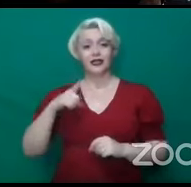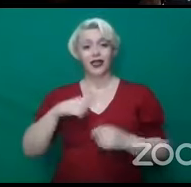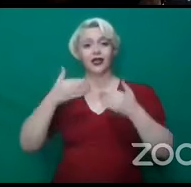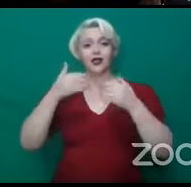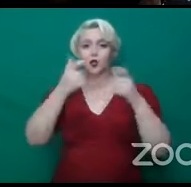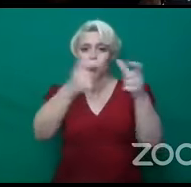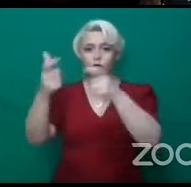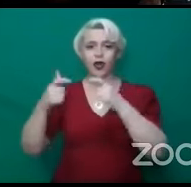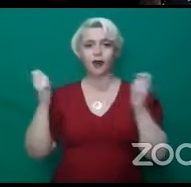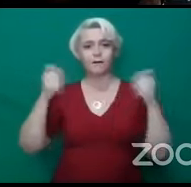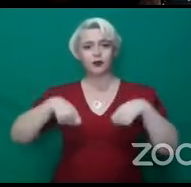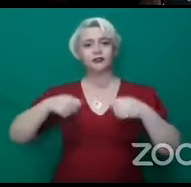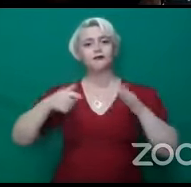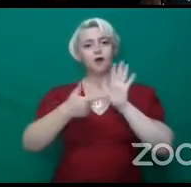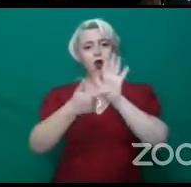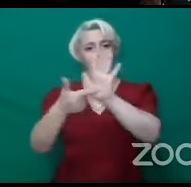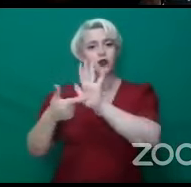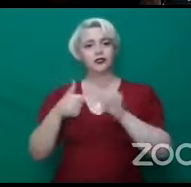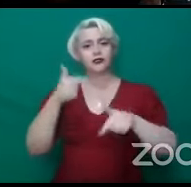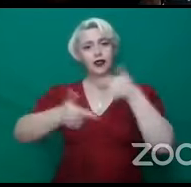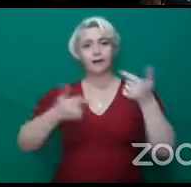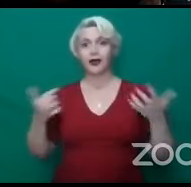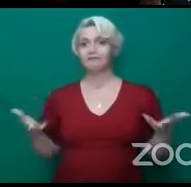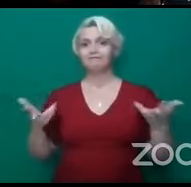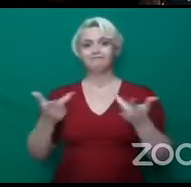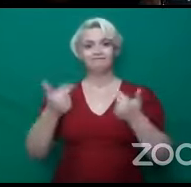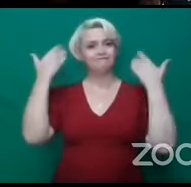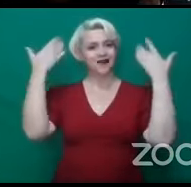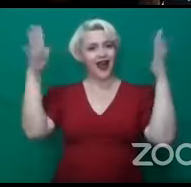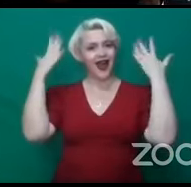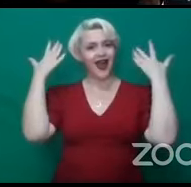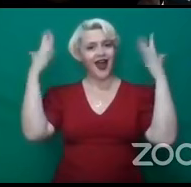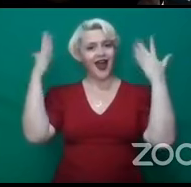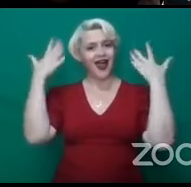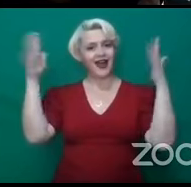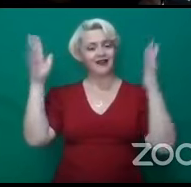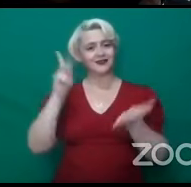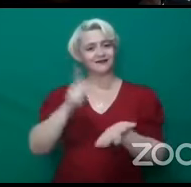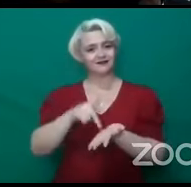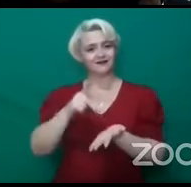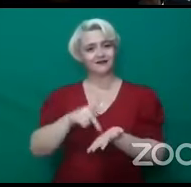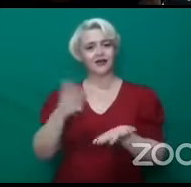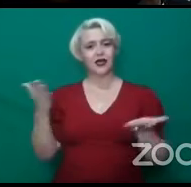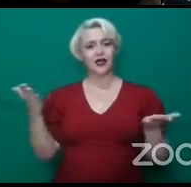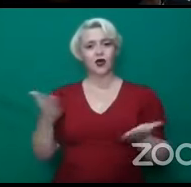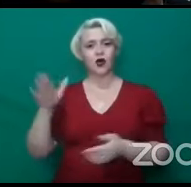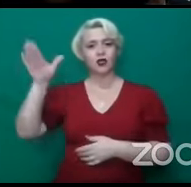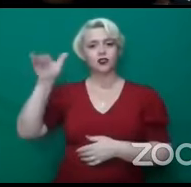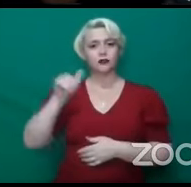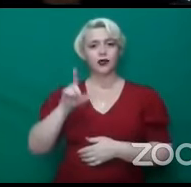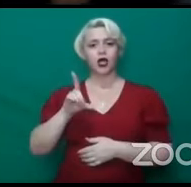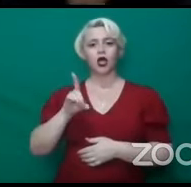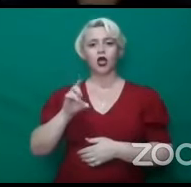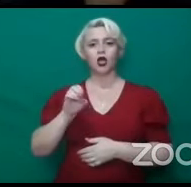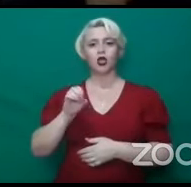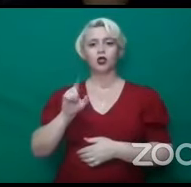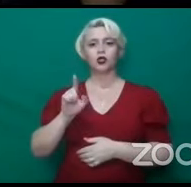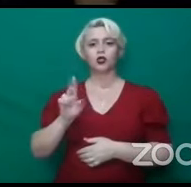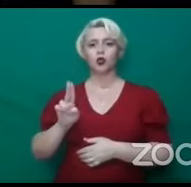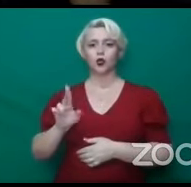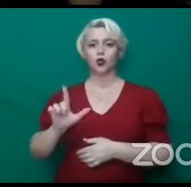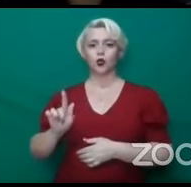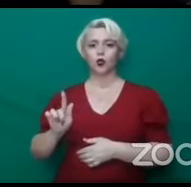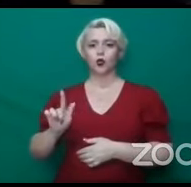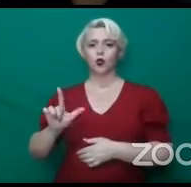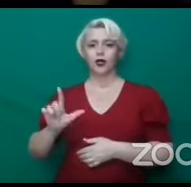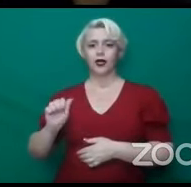esse trabalho incrível. Então, parabéns, viu? E agora eu queria chamar o Douglas para as considerações finais, para você